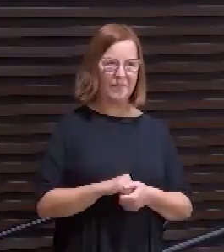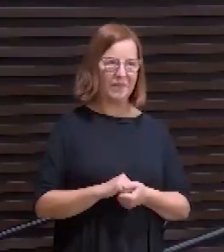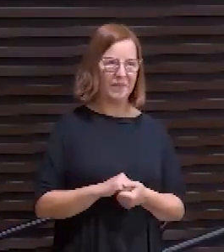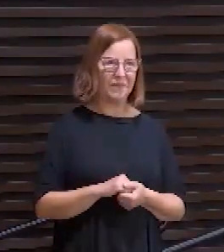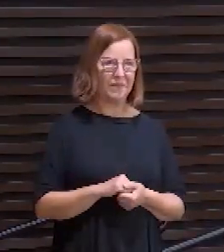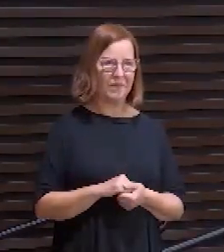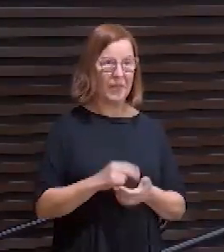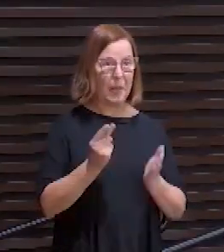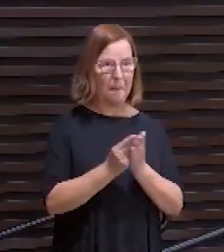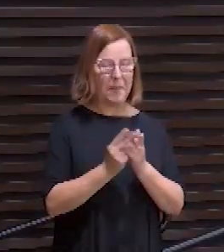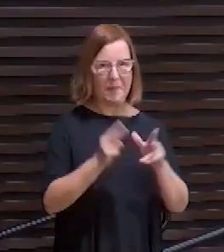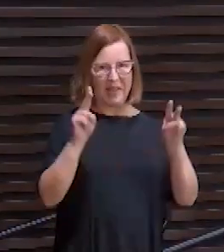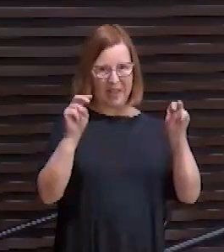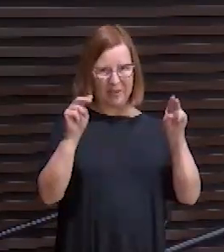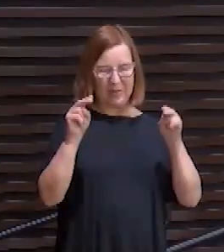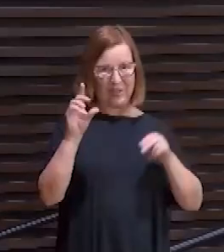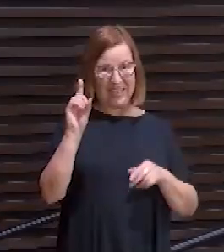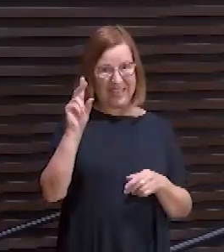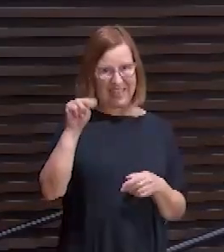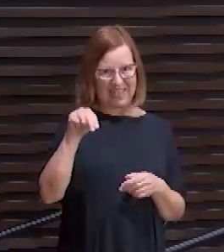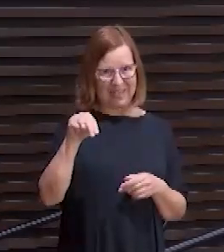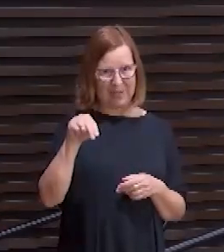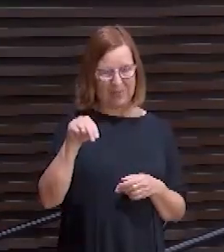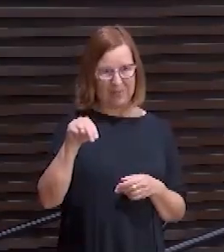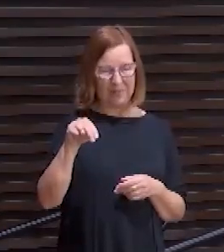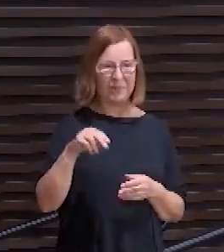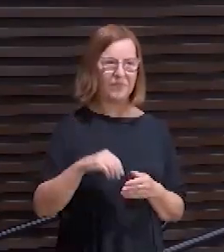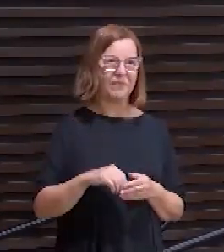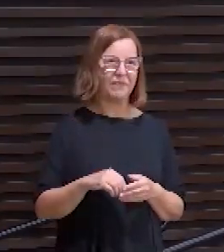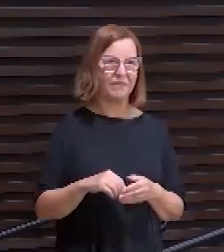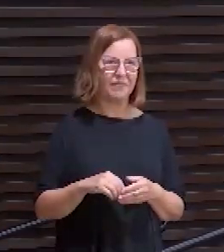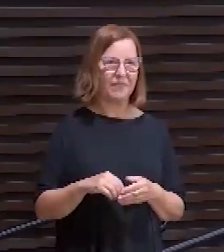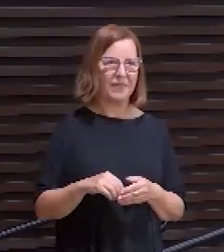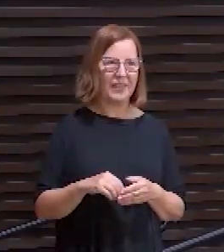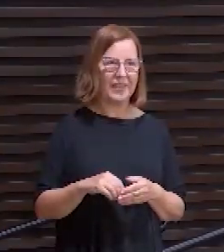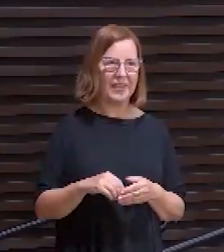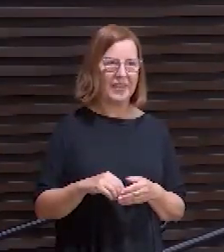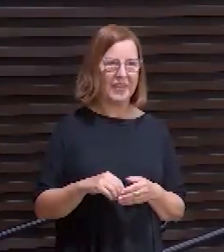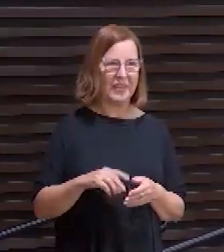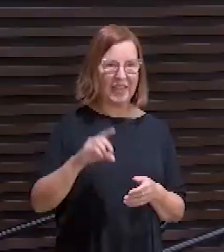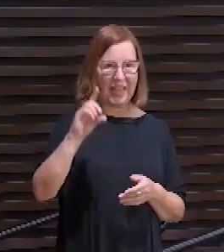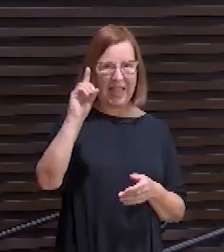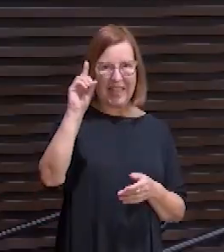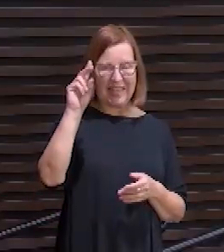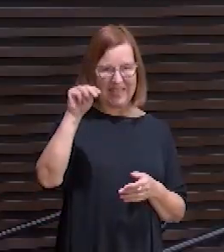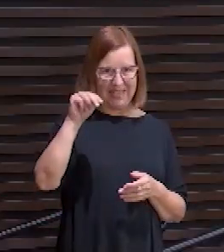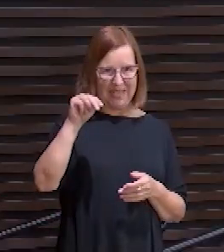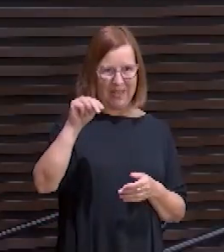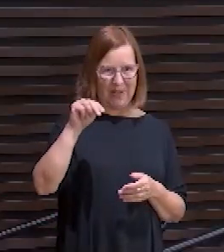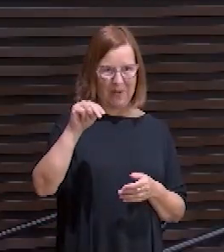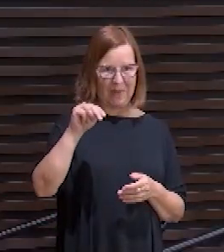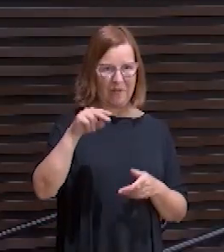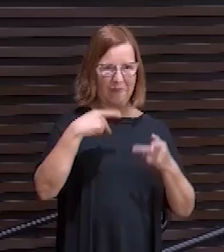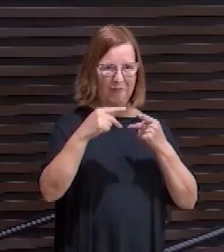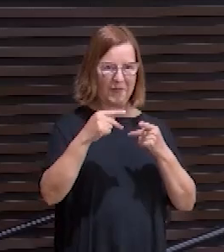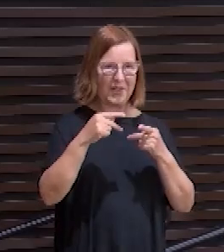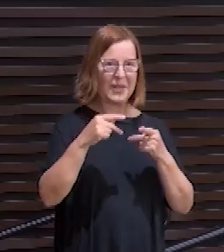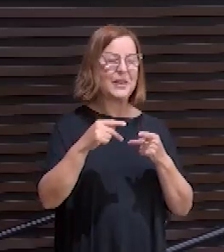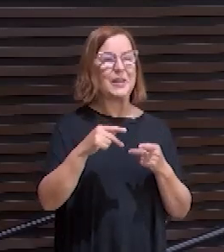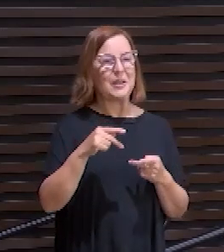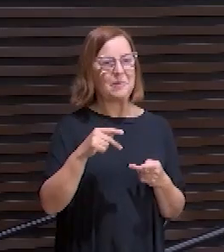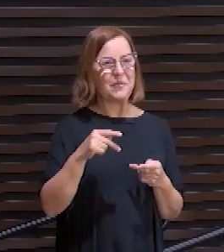O mesmo assunto que Daniel tratou, aliás, Daniel é chamado de o Apocalipse do Antigo Testamento. O mesmo assunto que